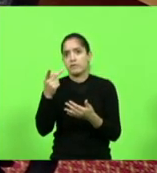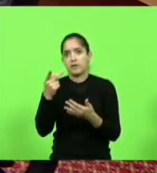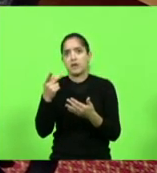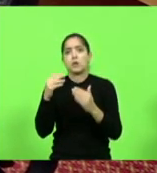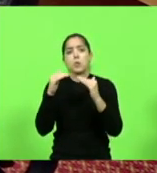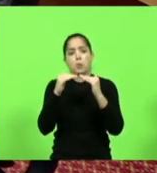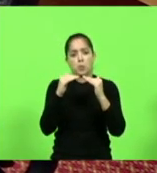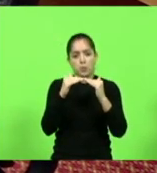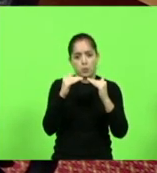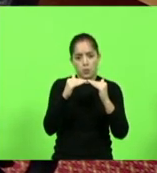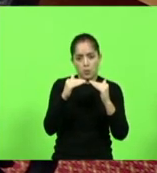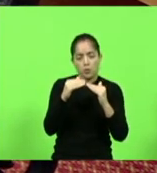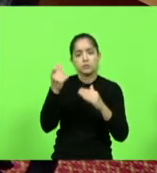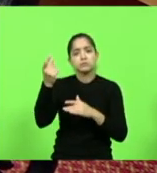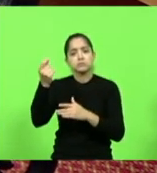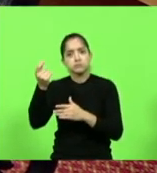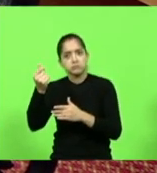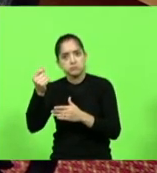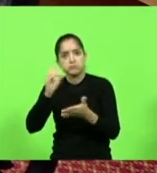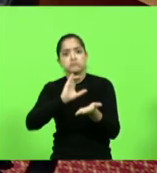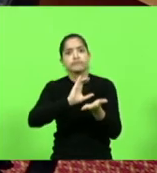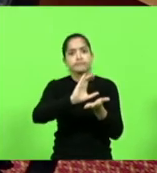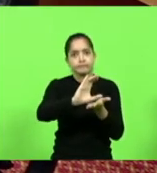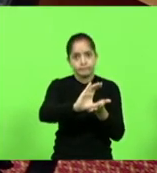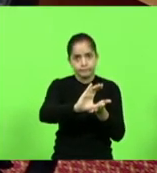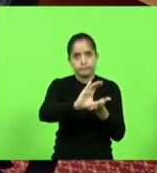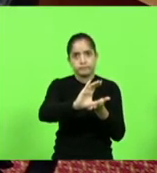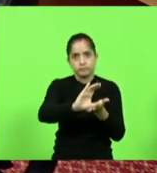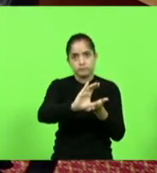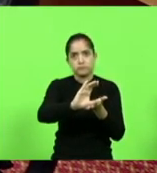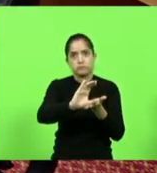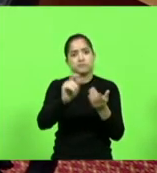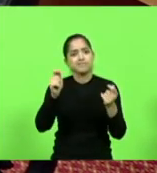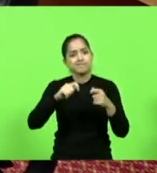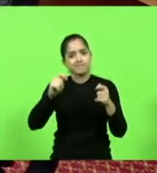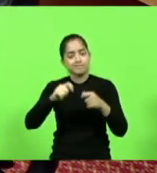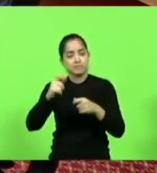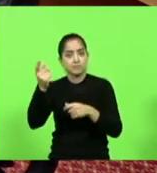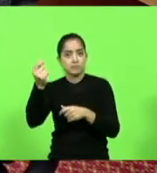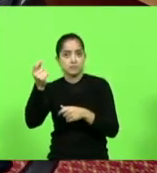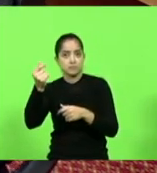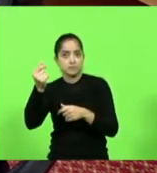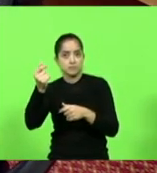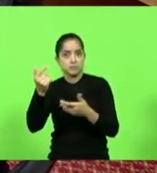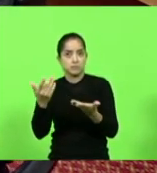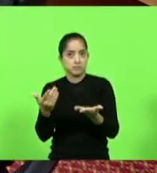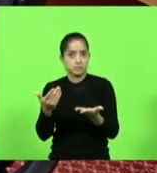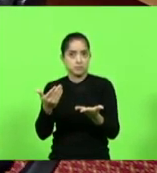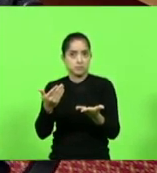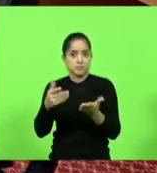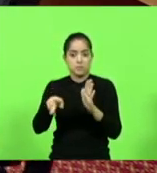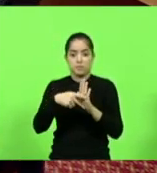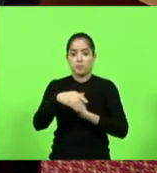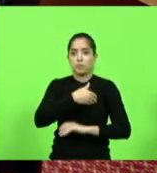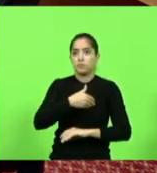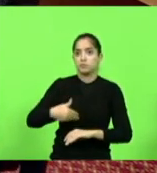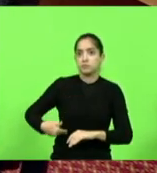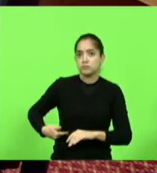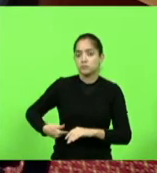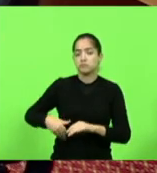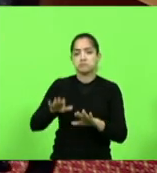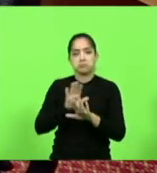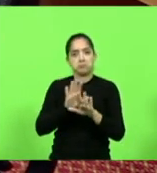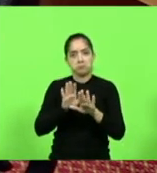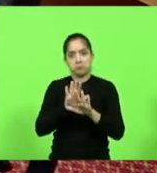concordo que o dinheiro tem que dar, porque até porque o dinheiro não é nem do governo do Estado, foi que o governo do Estado não